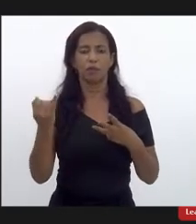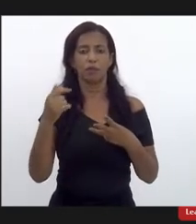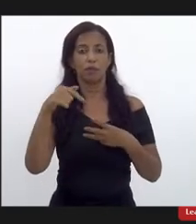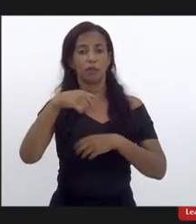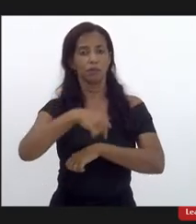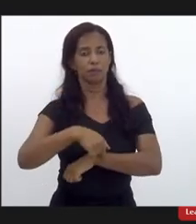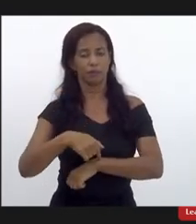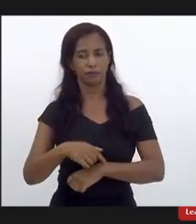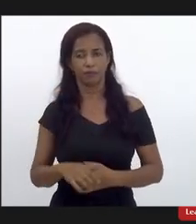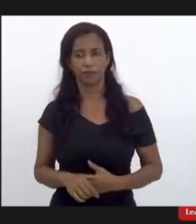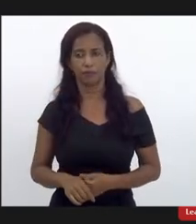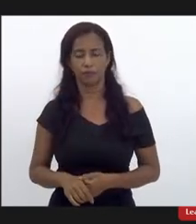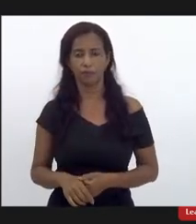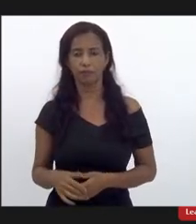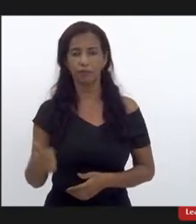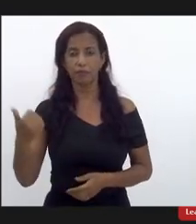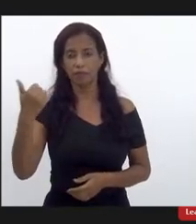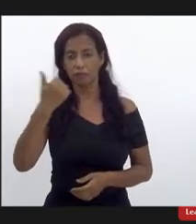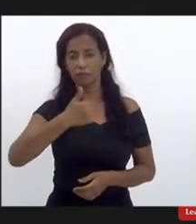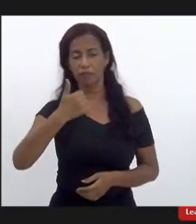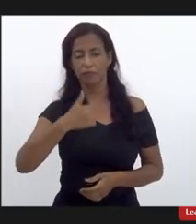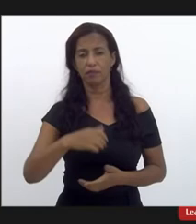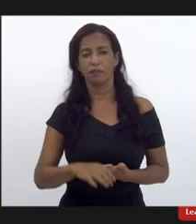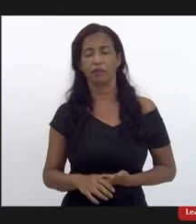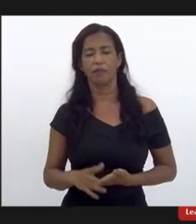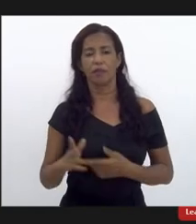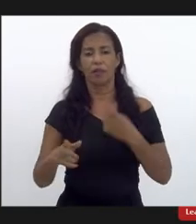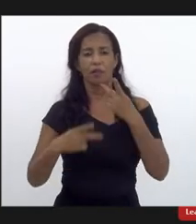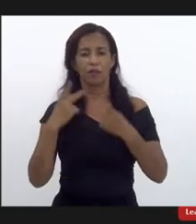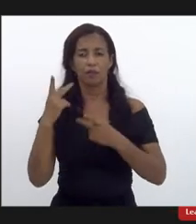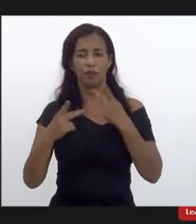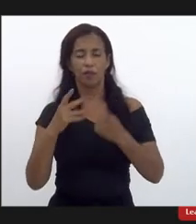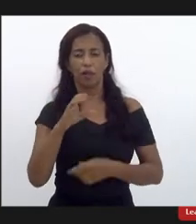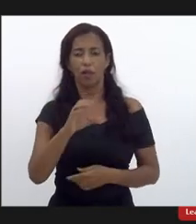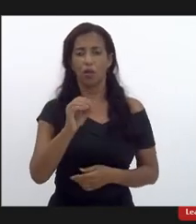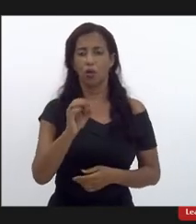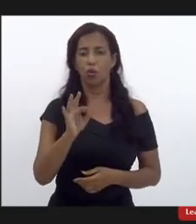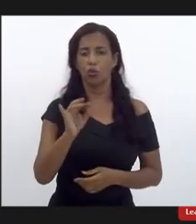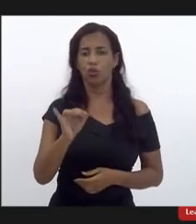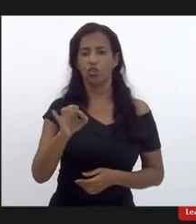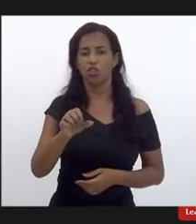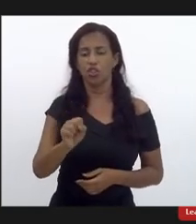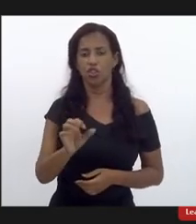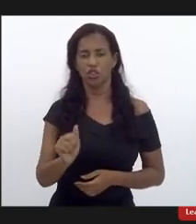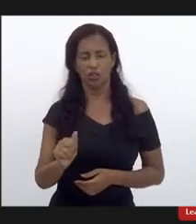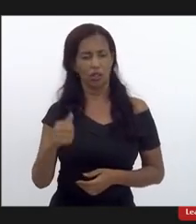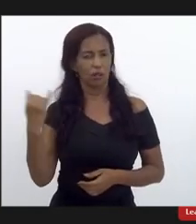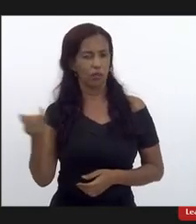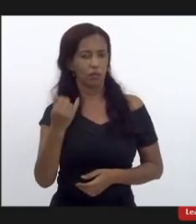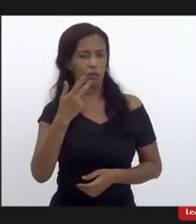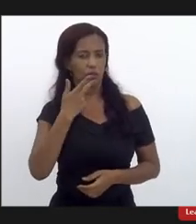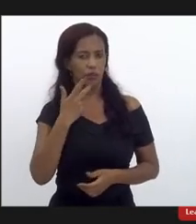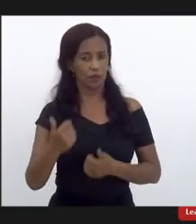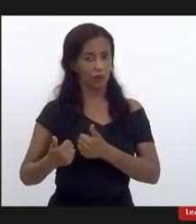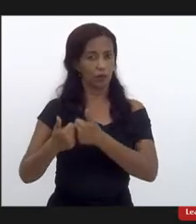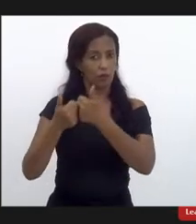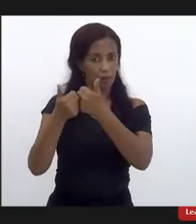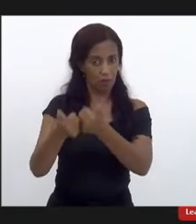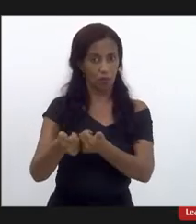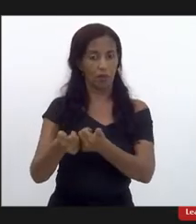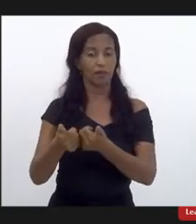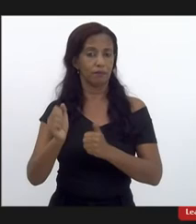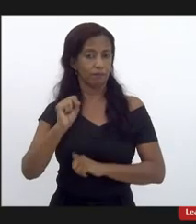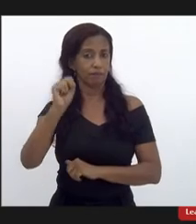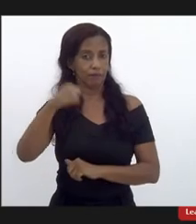nesse momento. Primeiro ponto, a gente gostaria de falar da questão dos cotistas, E é importante salientar que houve uma melhora